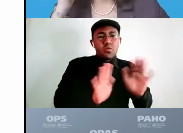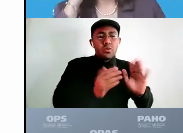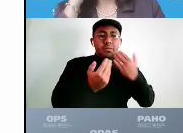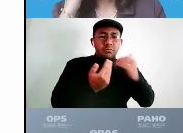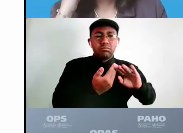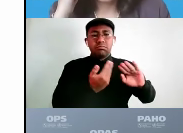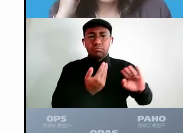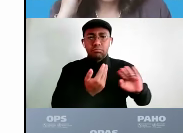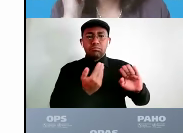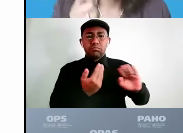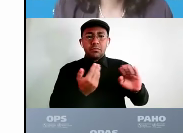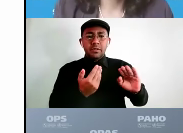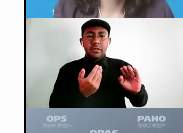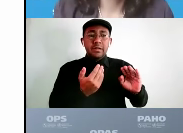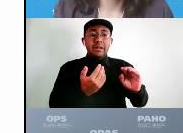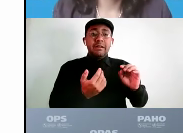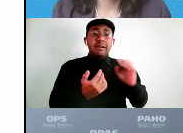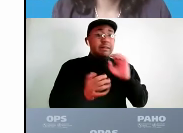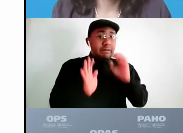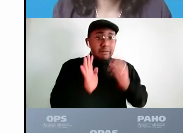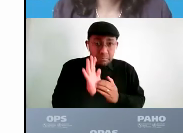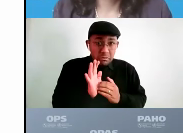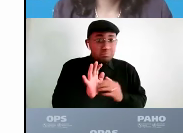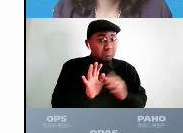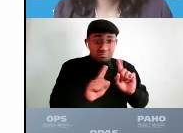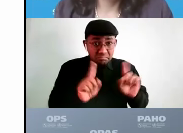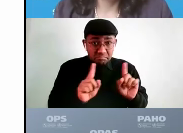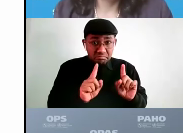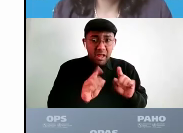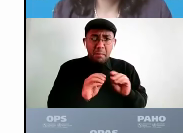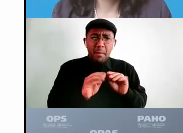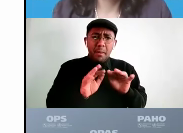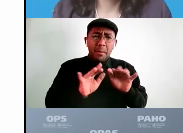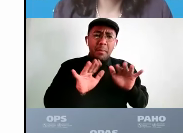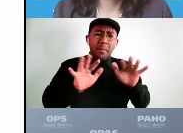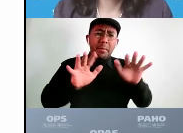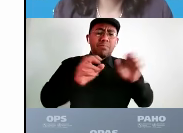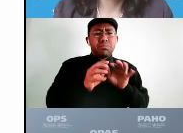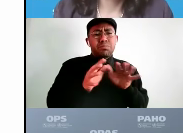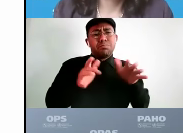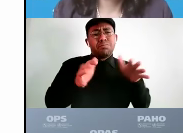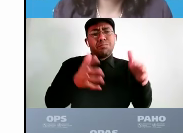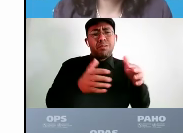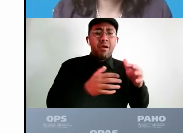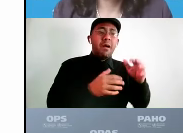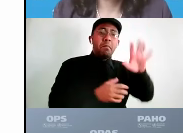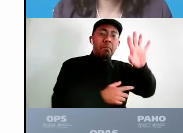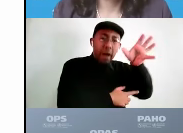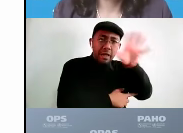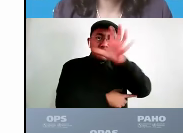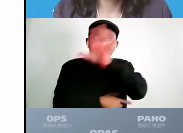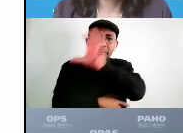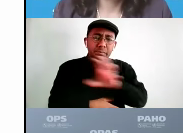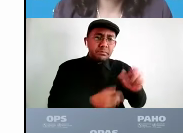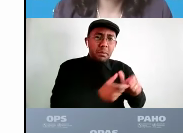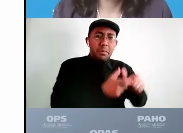ver novos casos em novos países e aumento de casos. Então, por isso, a